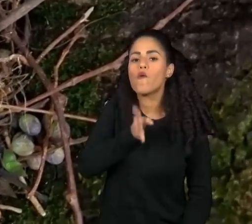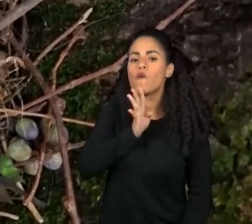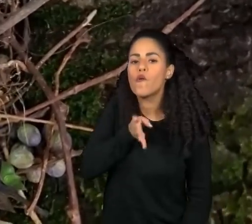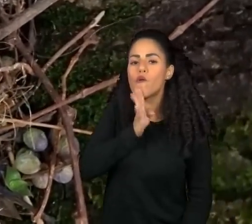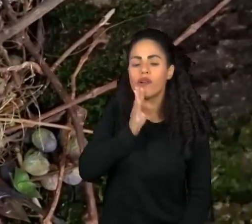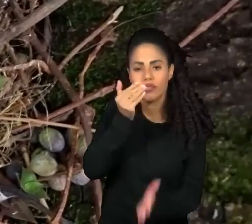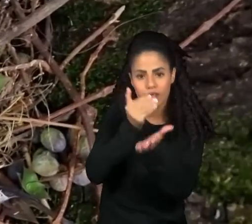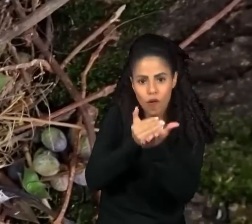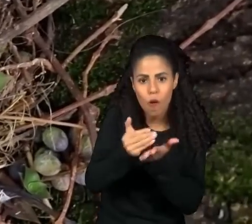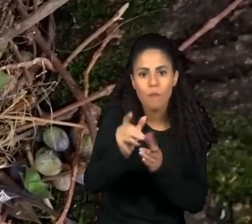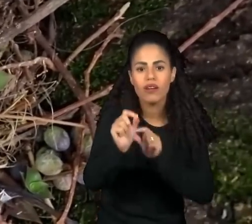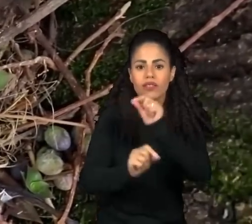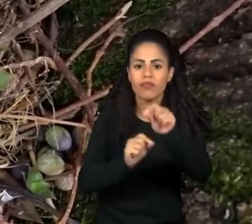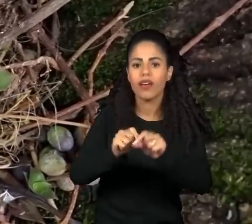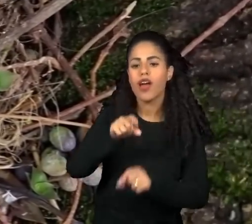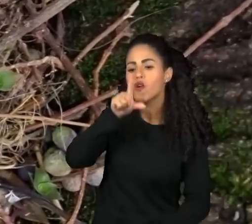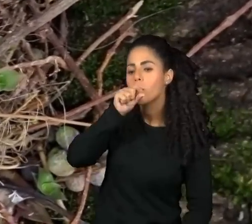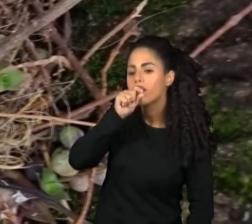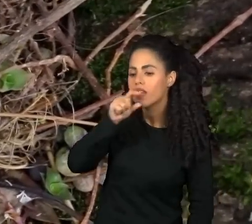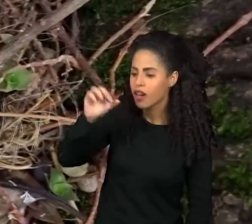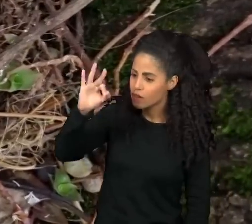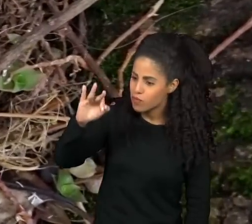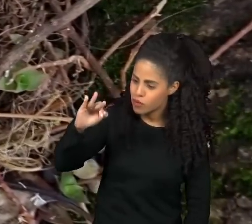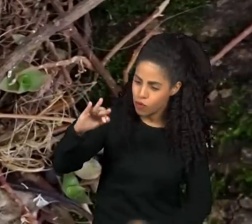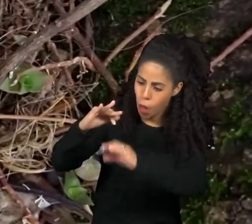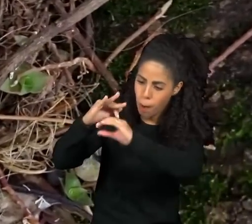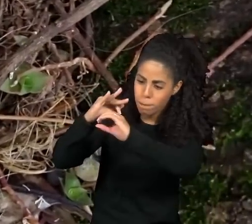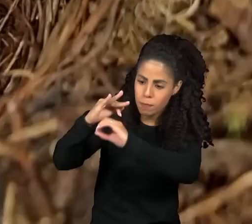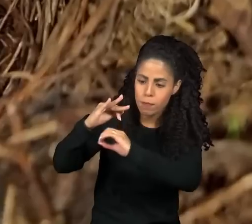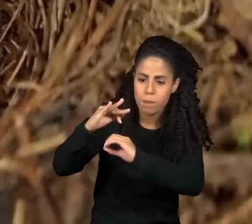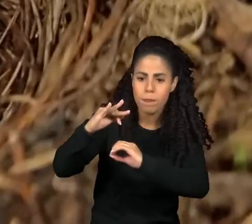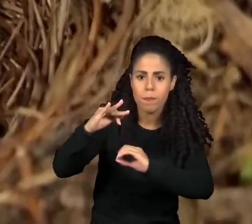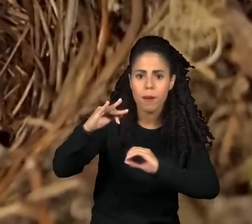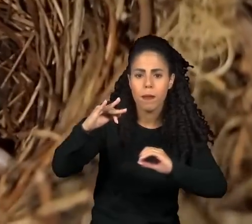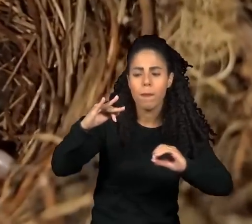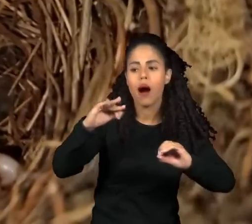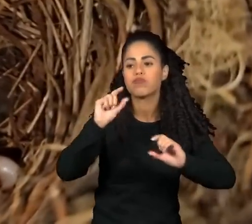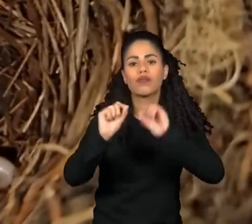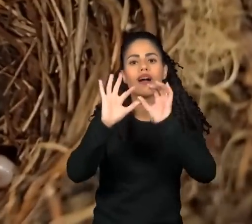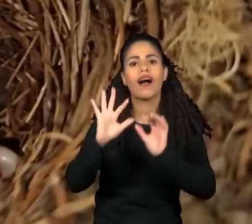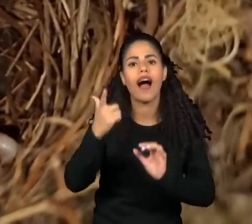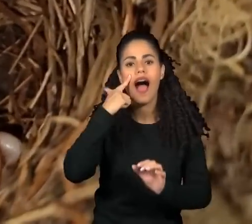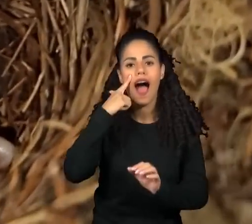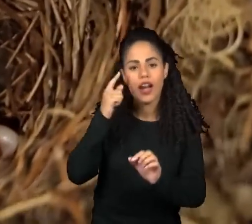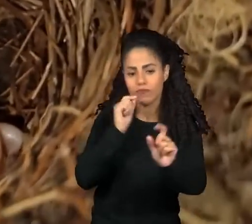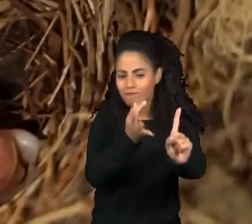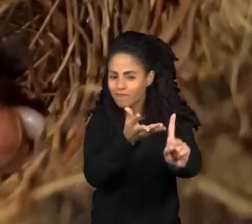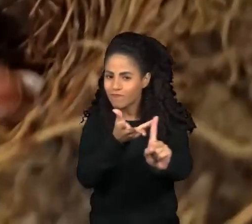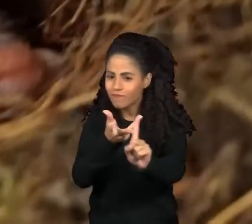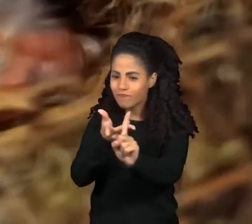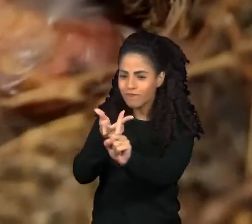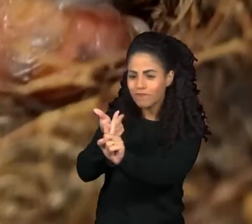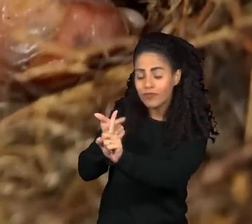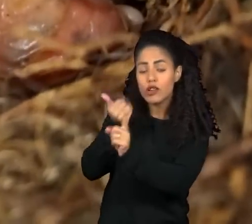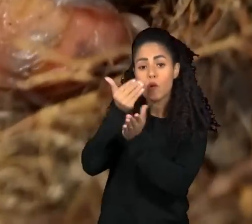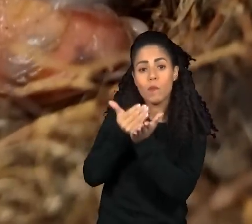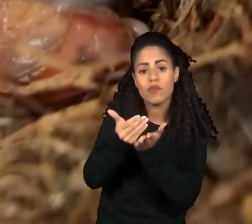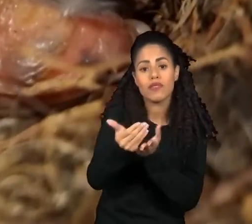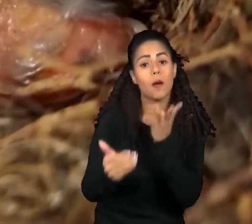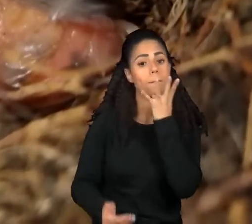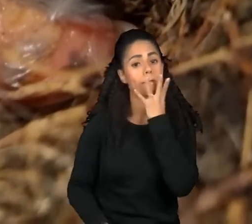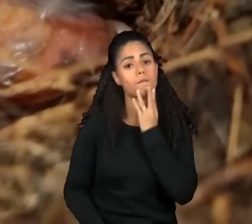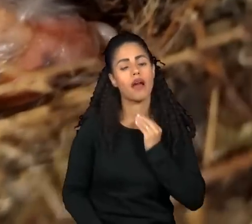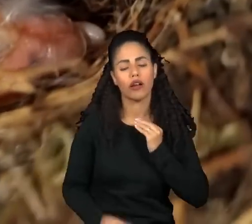época de reprodução dessa espécie. Então, por que ela começa a cantar tanto? Porque ela está precisando atrair o parceiro, né? Tanto o macho quanto a